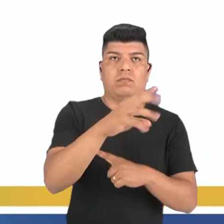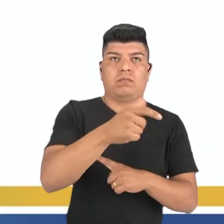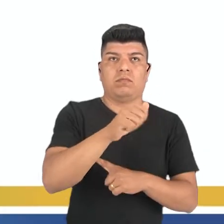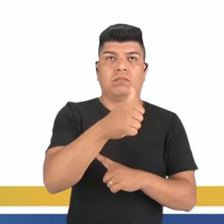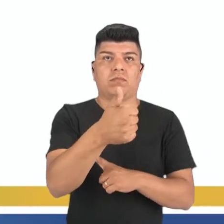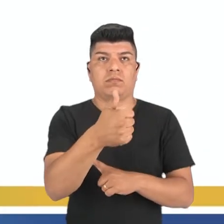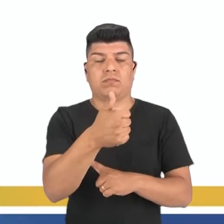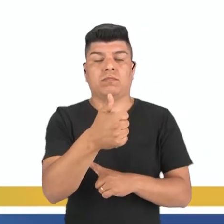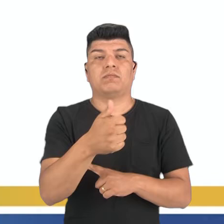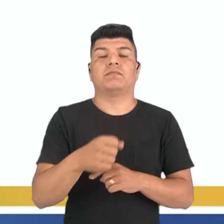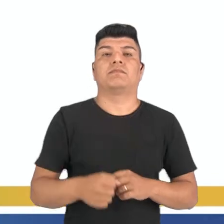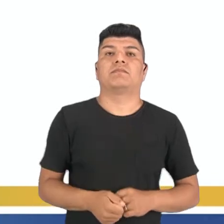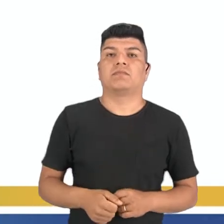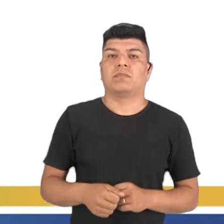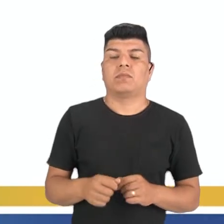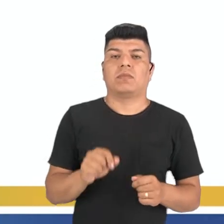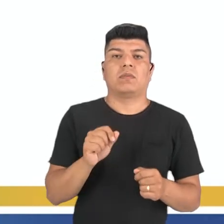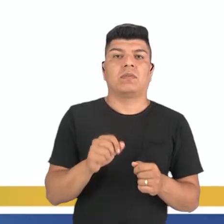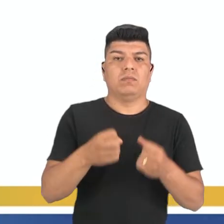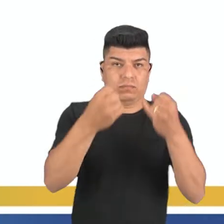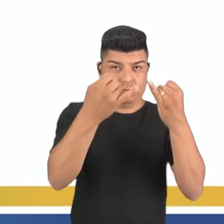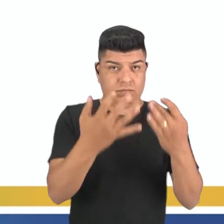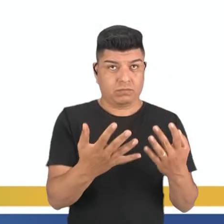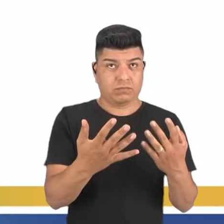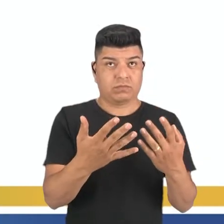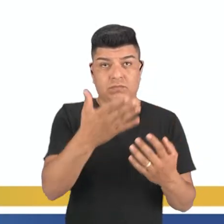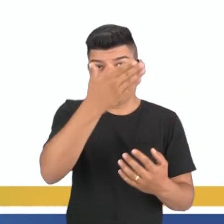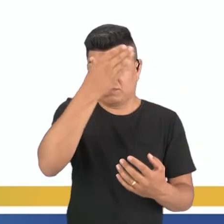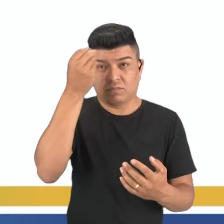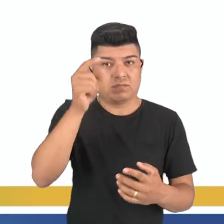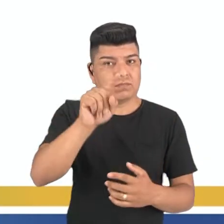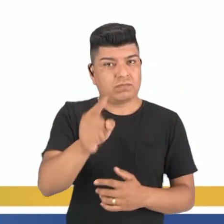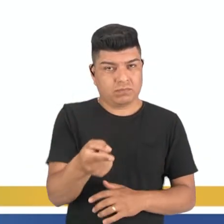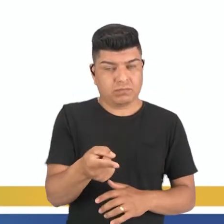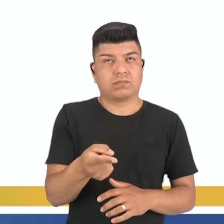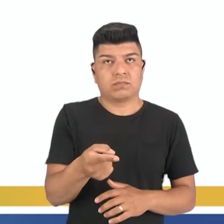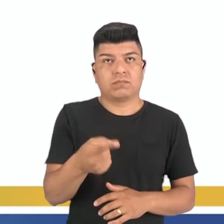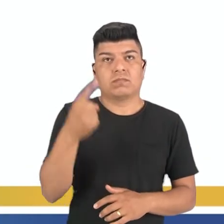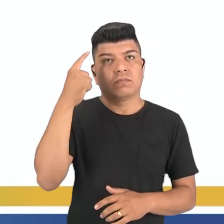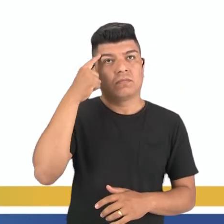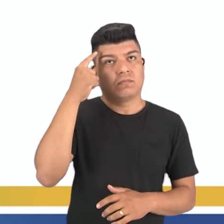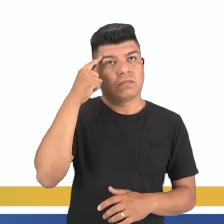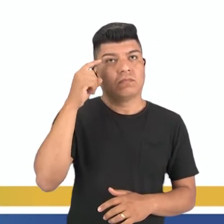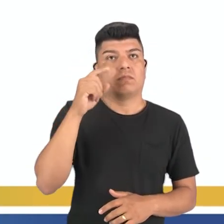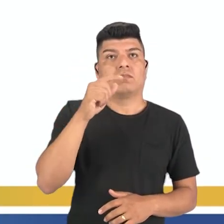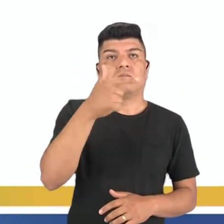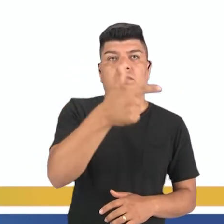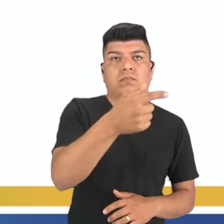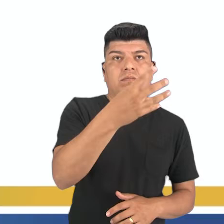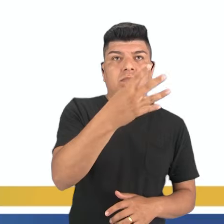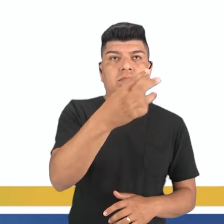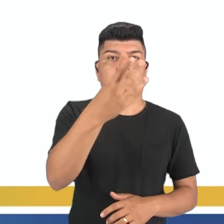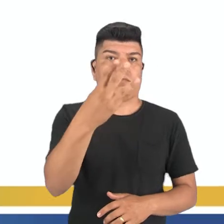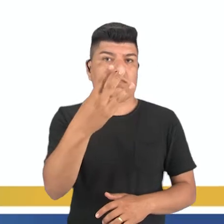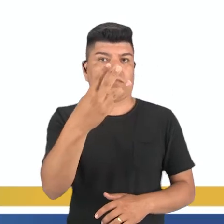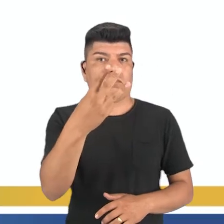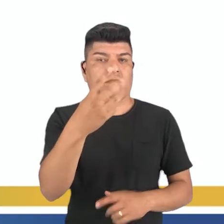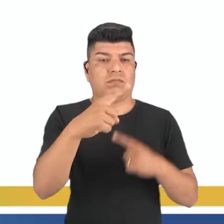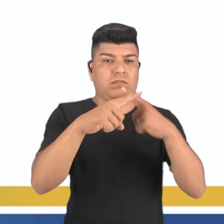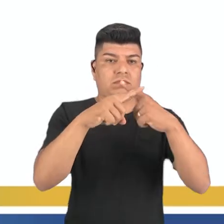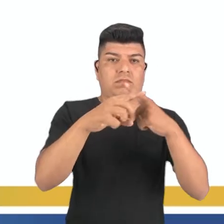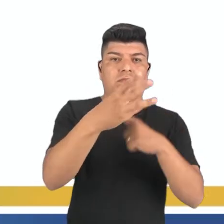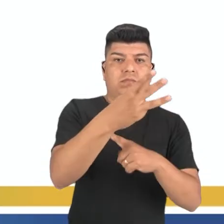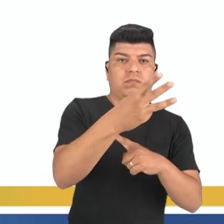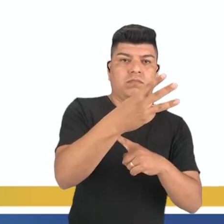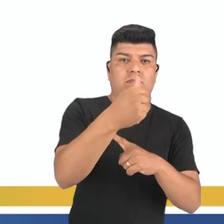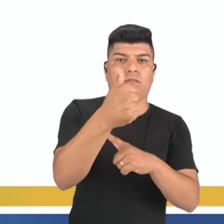essa multiplicação aí, ó. Então o que foi falado aí? Esquece a vírgula. Pensa que é 243